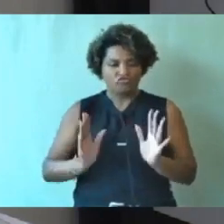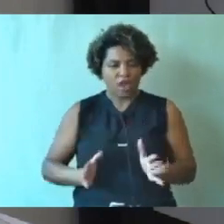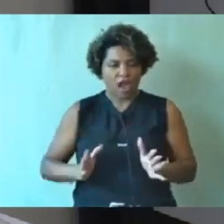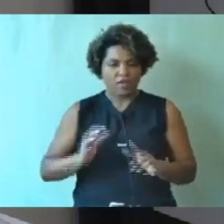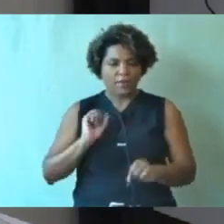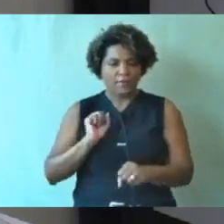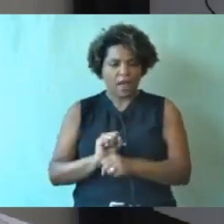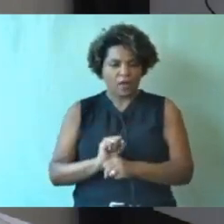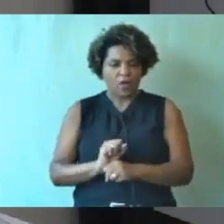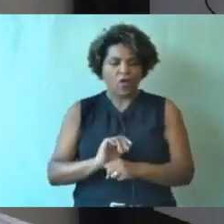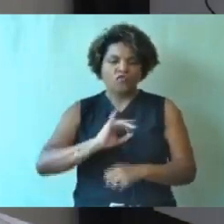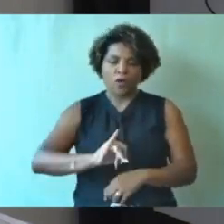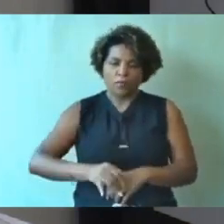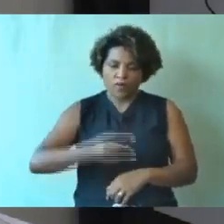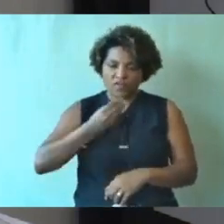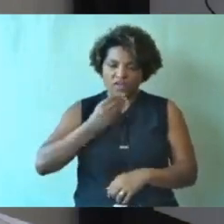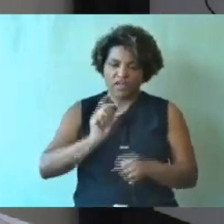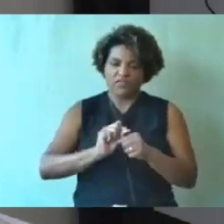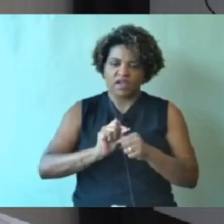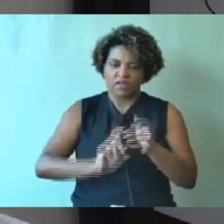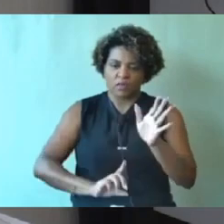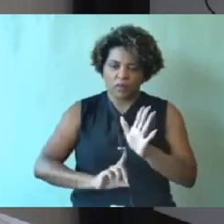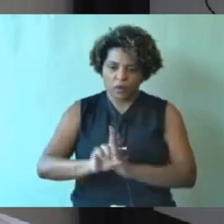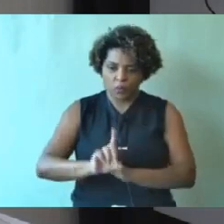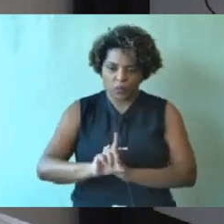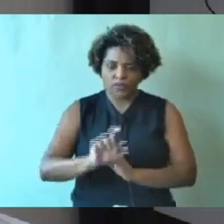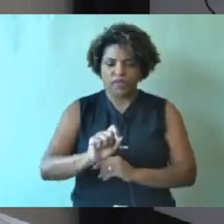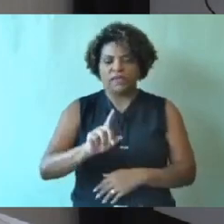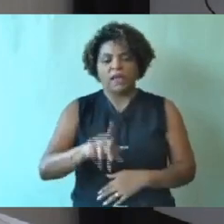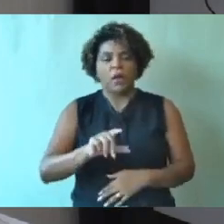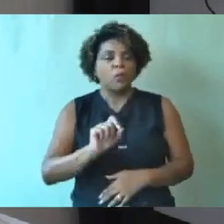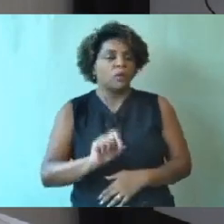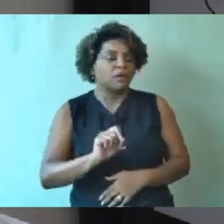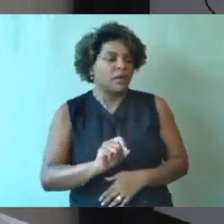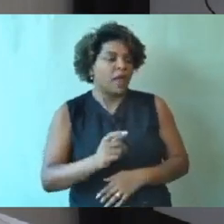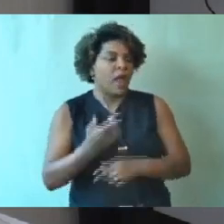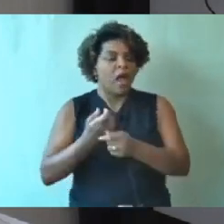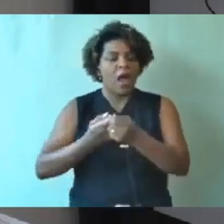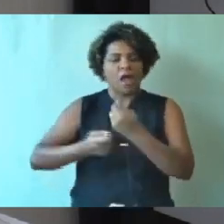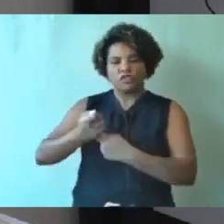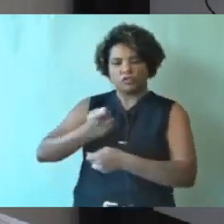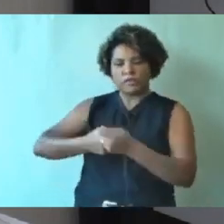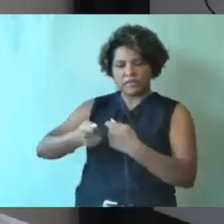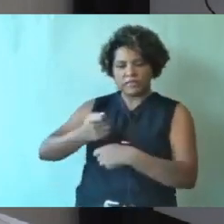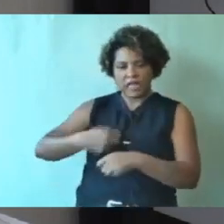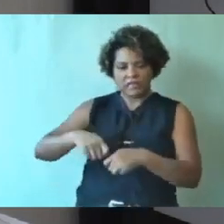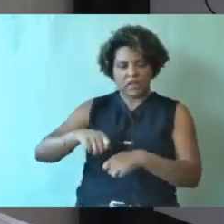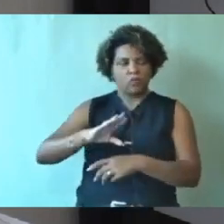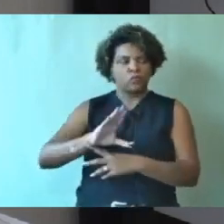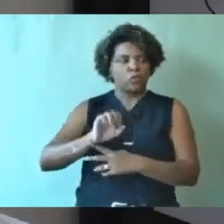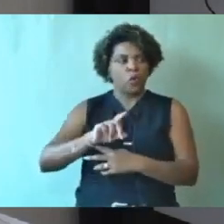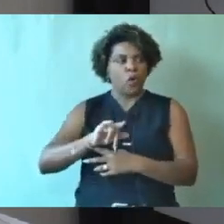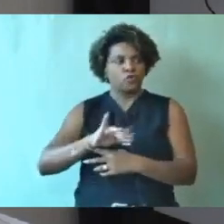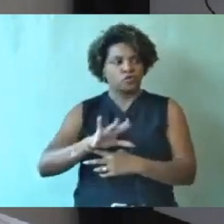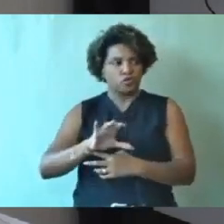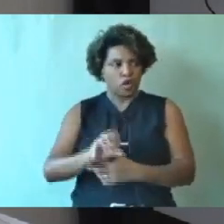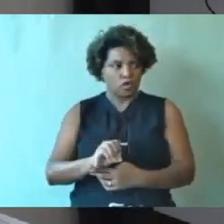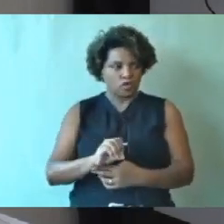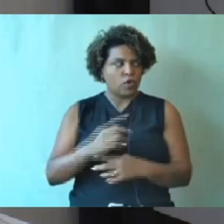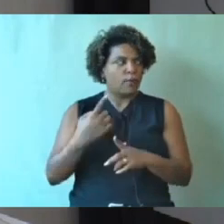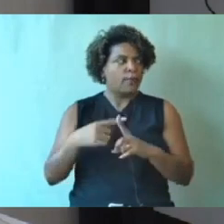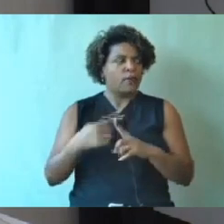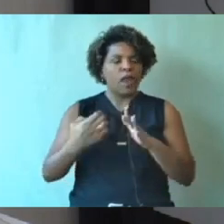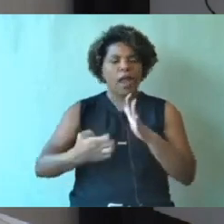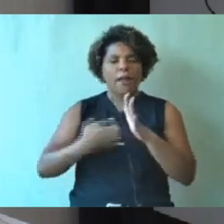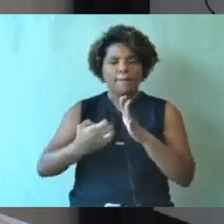fazer uma pergunta, que é justamente no prisma da administração do consórcio. Quando a Torres pega e fala assim, não